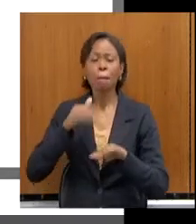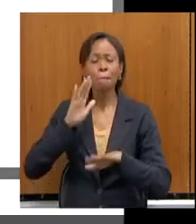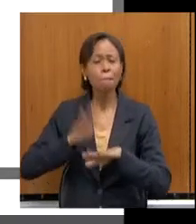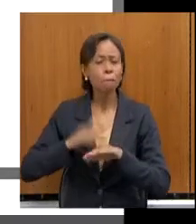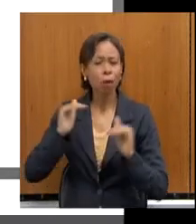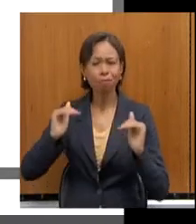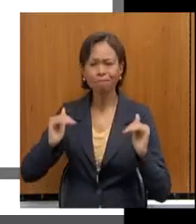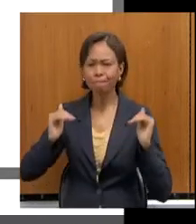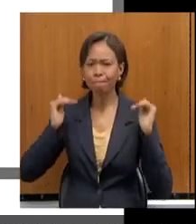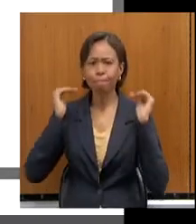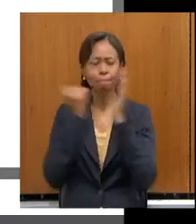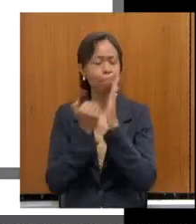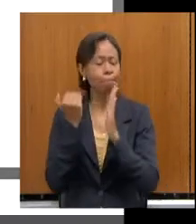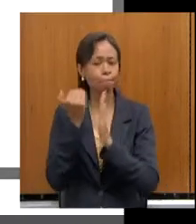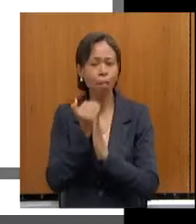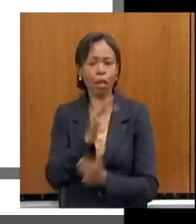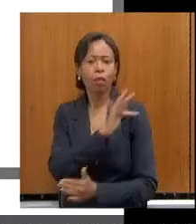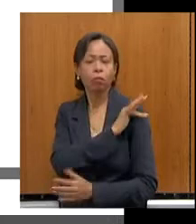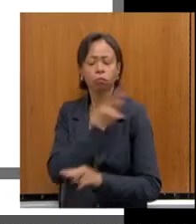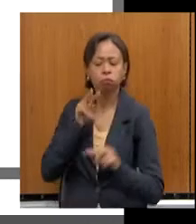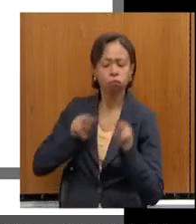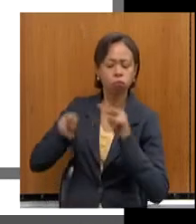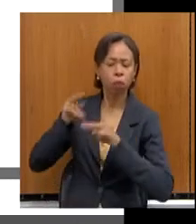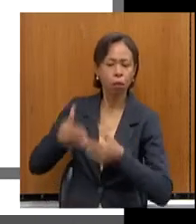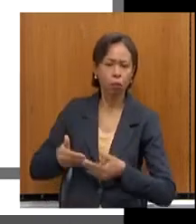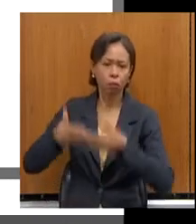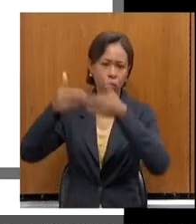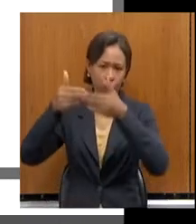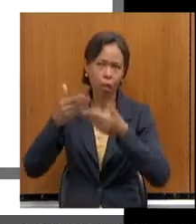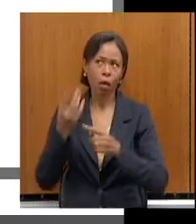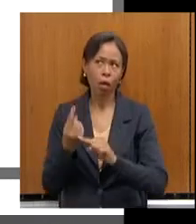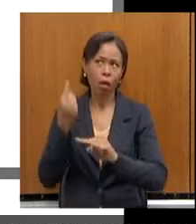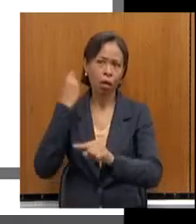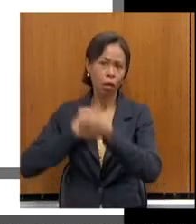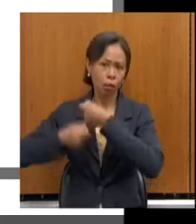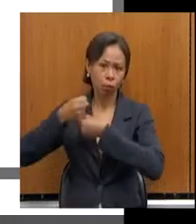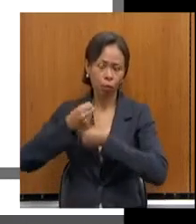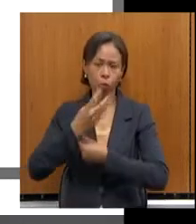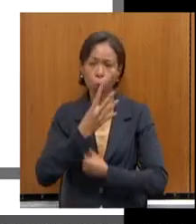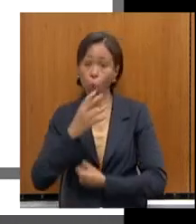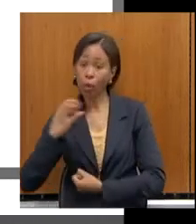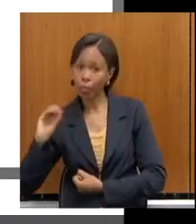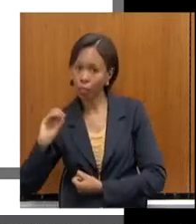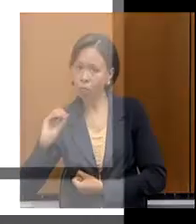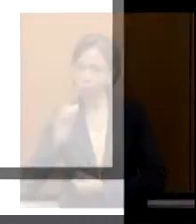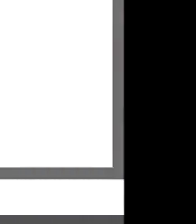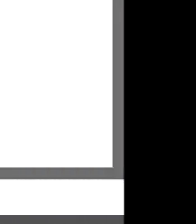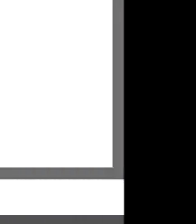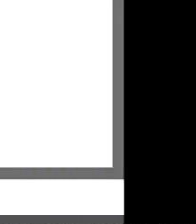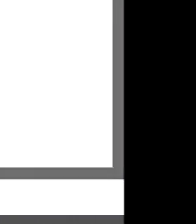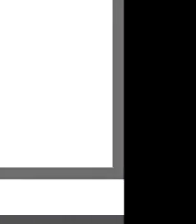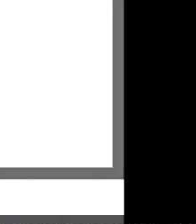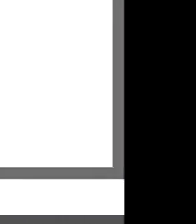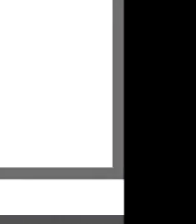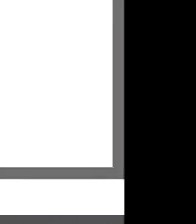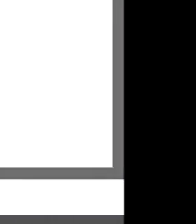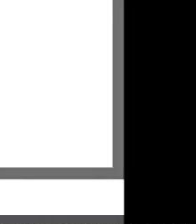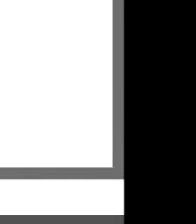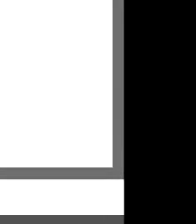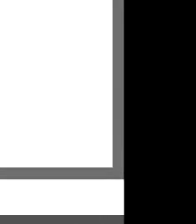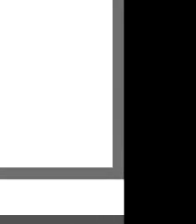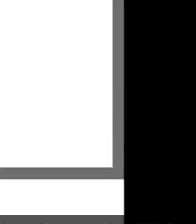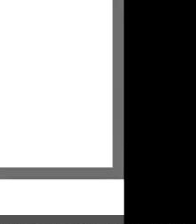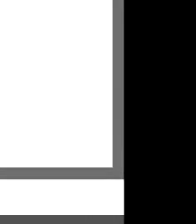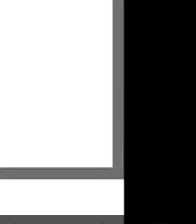nessas barragens ano passado foram 400 e poucas Barras utilizadas esse ano até o momento já